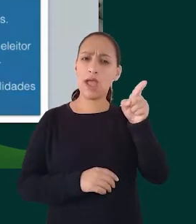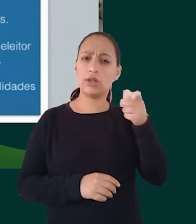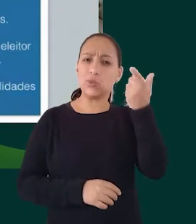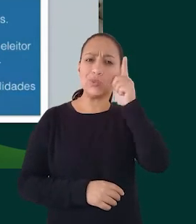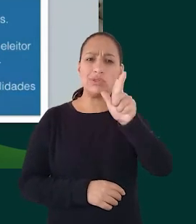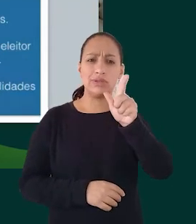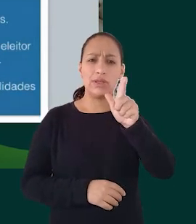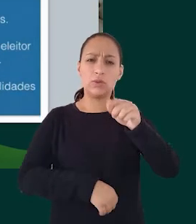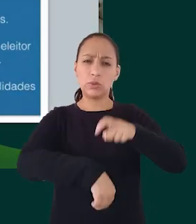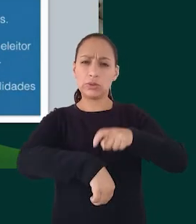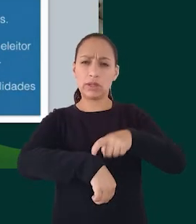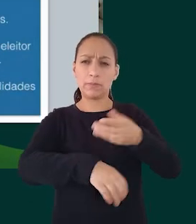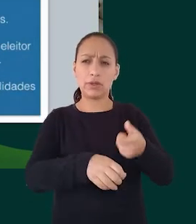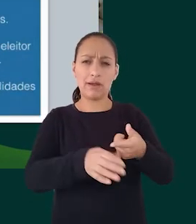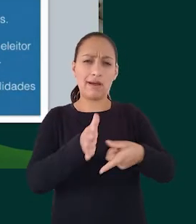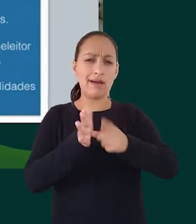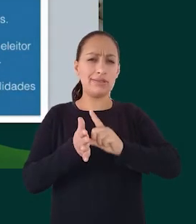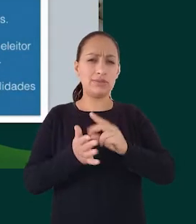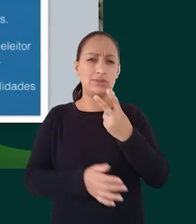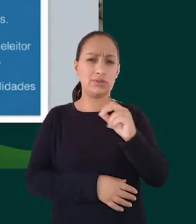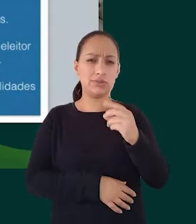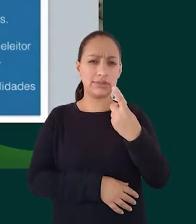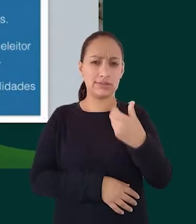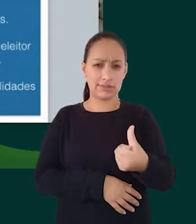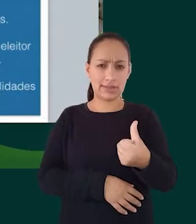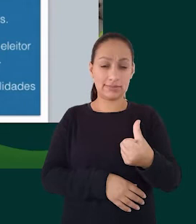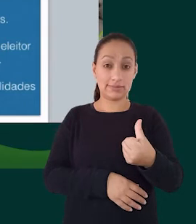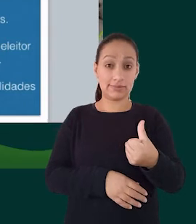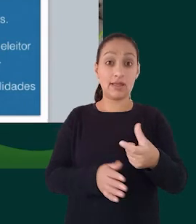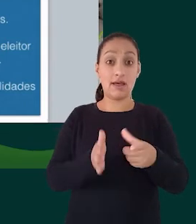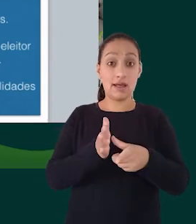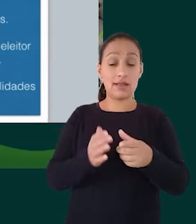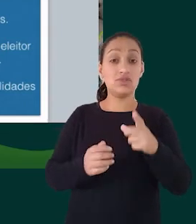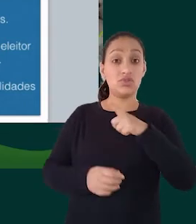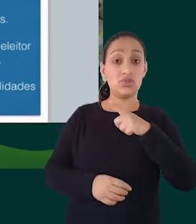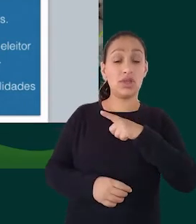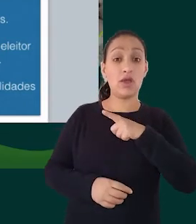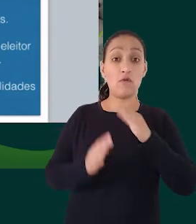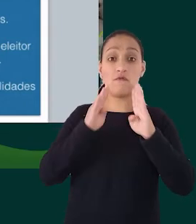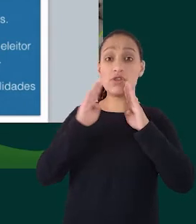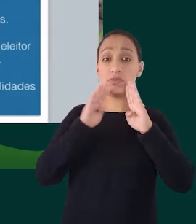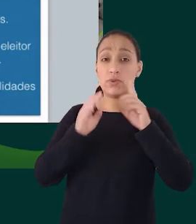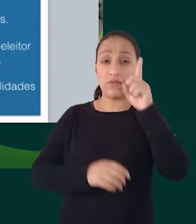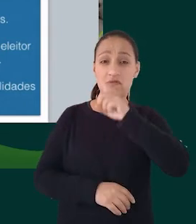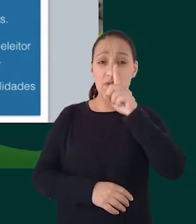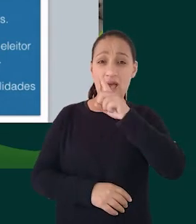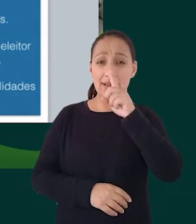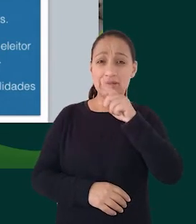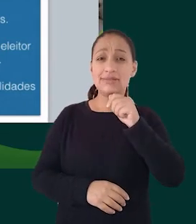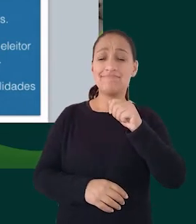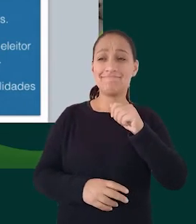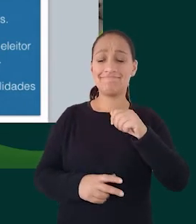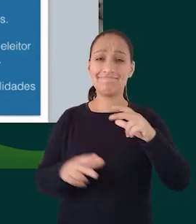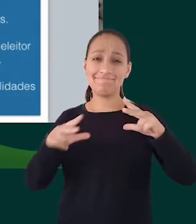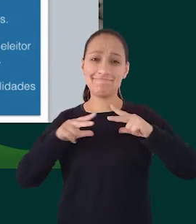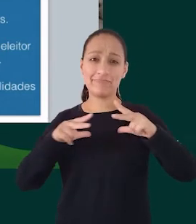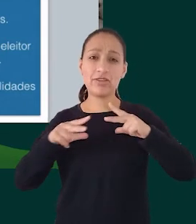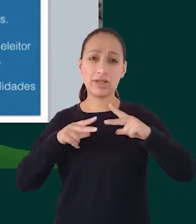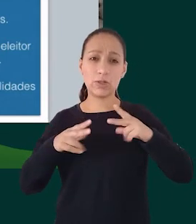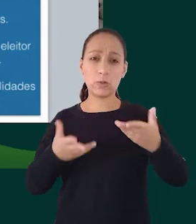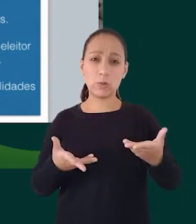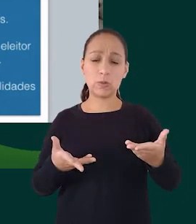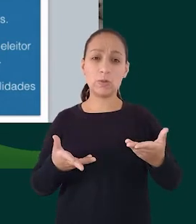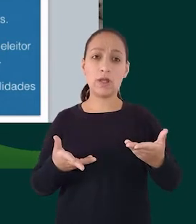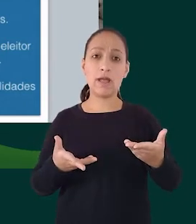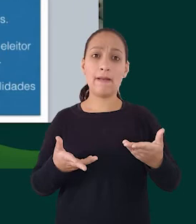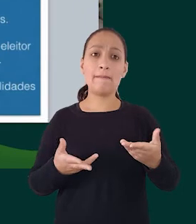antes de 2016, o Facebook tinha falhas de privacidade, na sua rede social. Ele conseguiu baixar, a